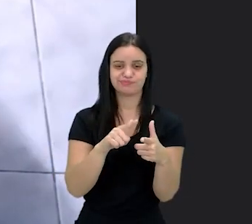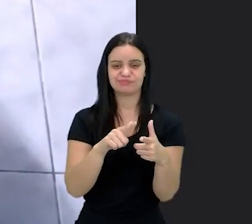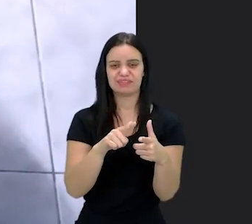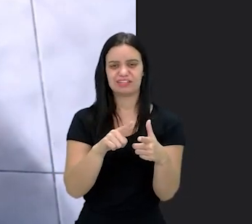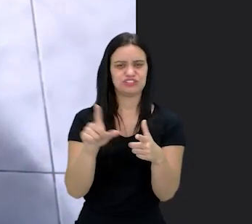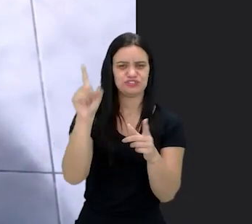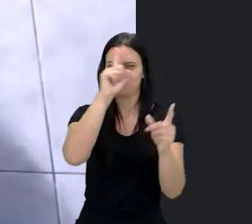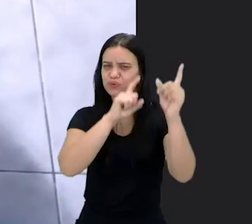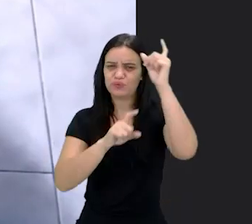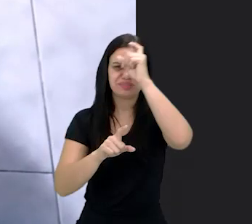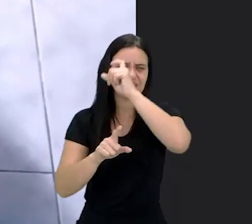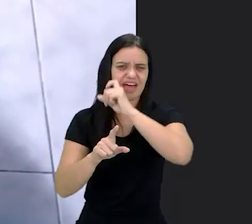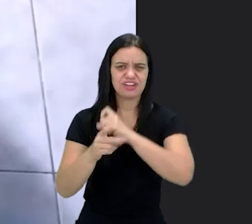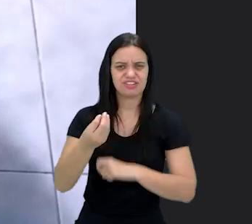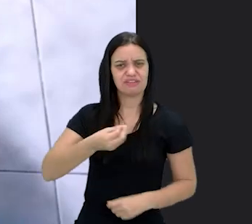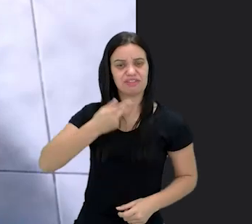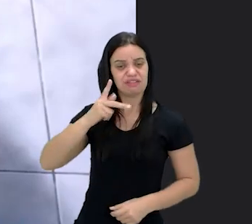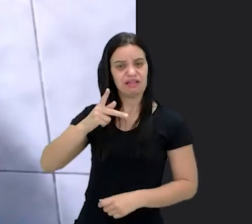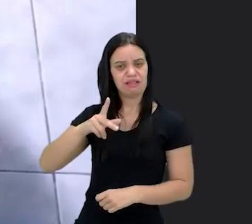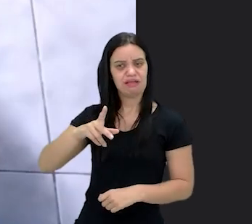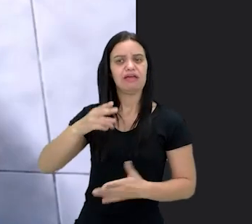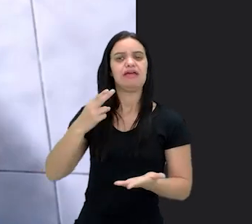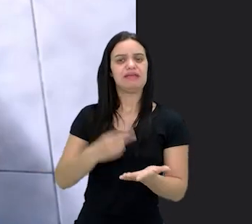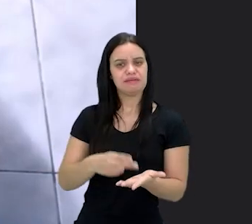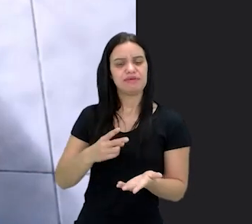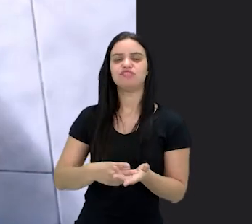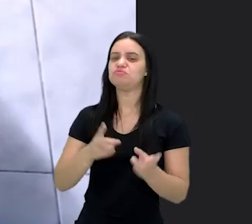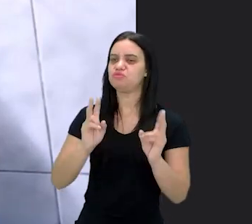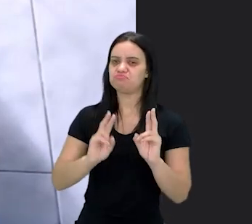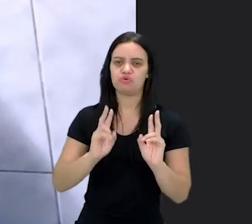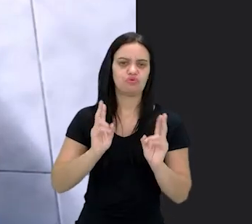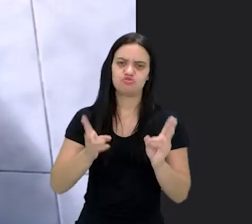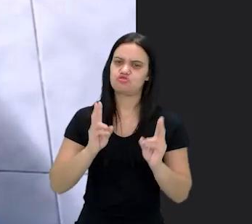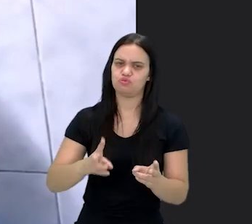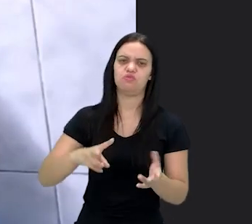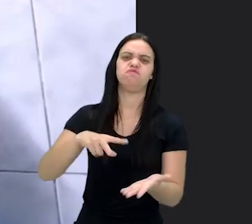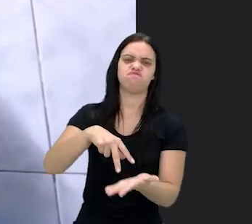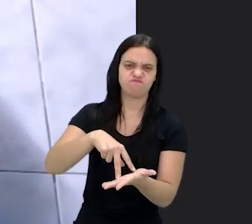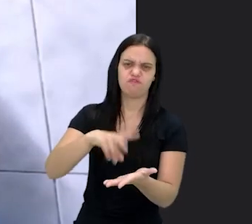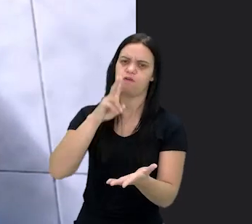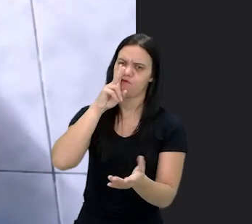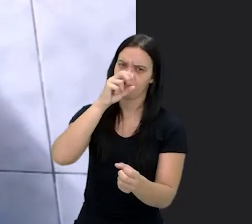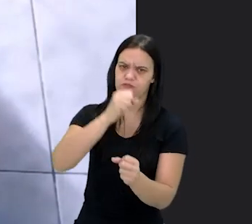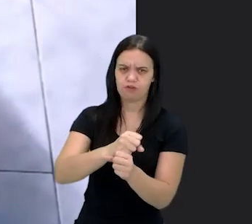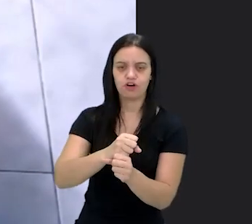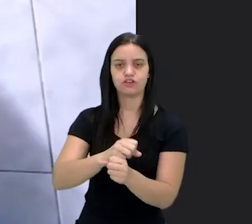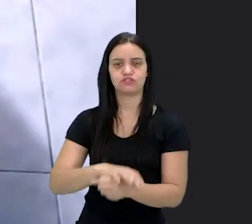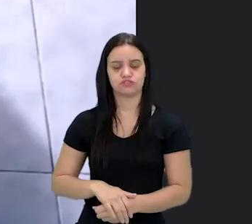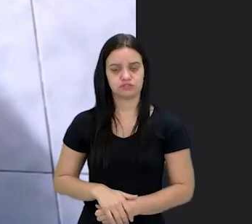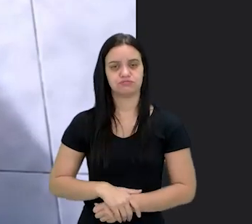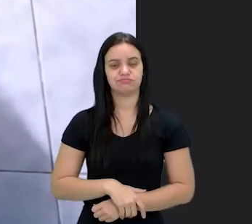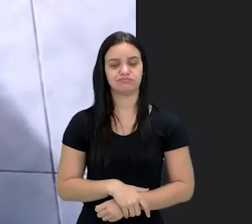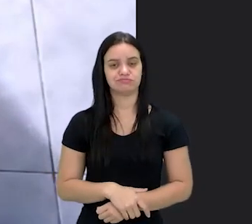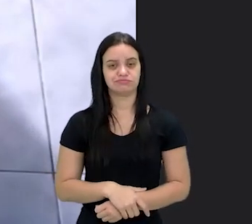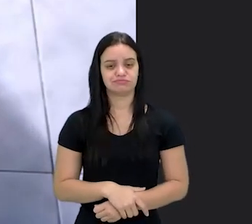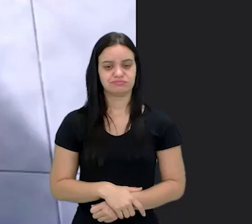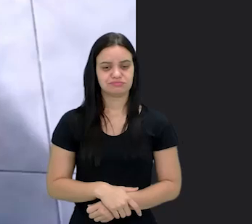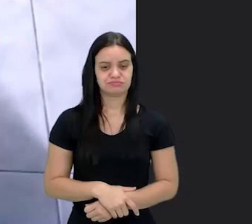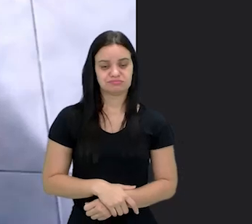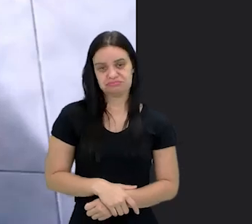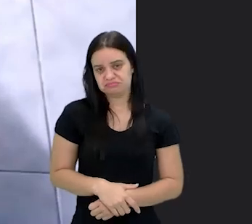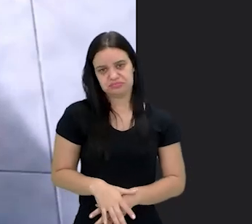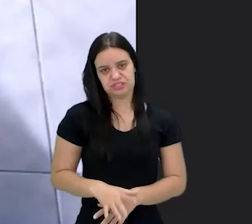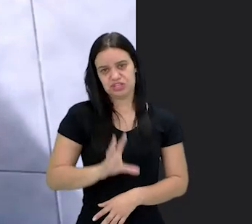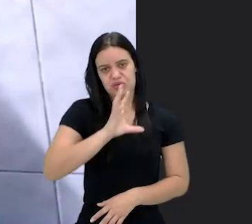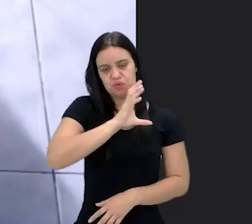tanta dificuldade na vida dela, e mesmo assim ela não se abalou, né? Ela conseguiu ali se empenhar. E